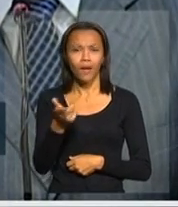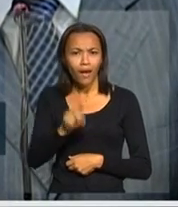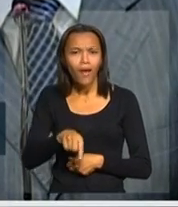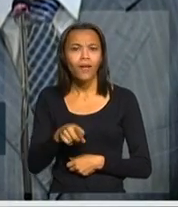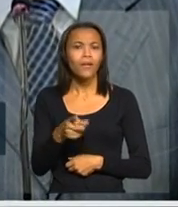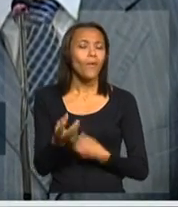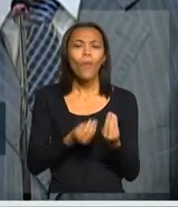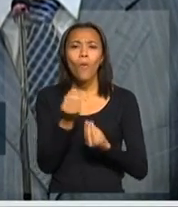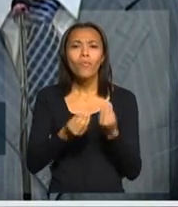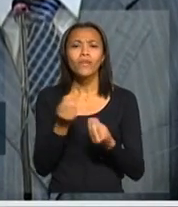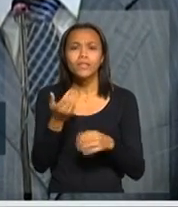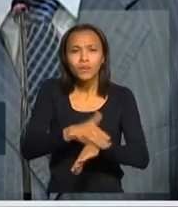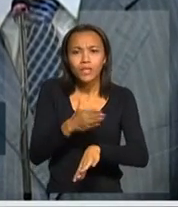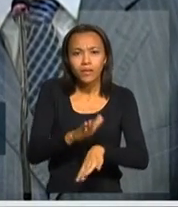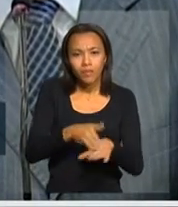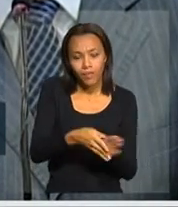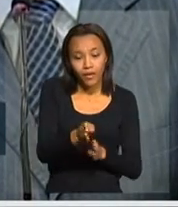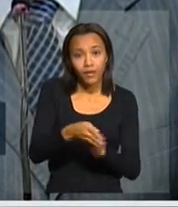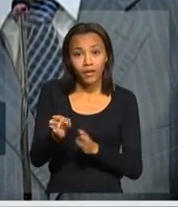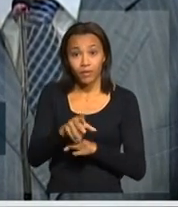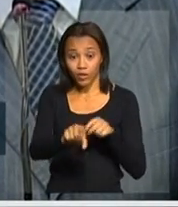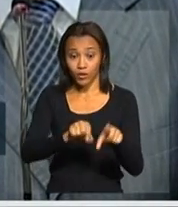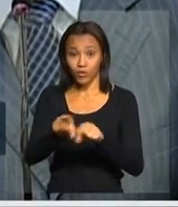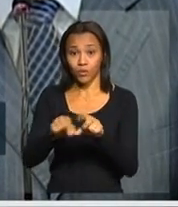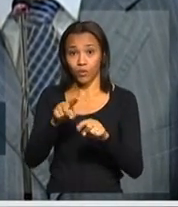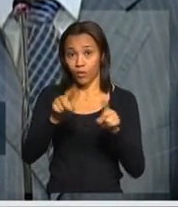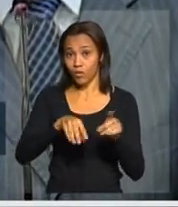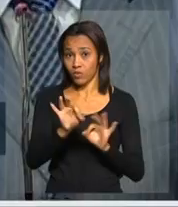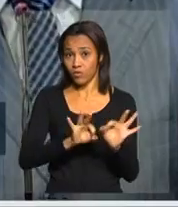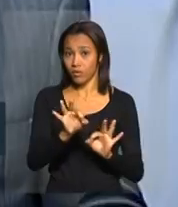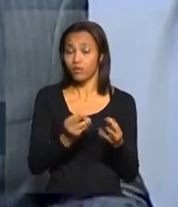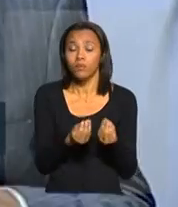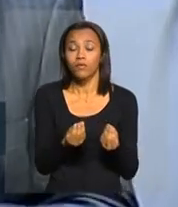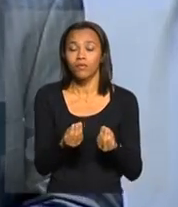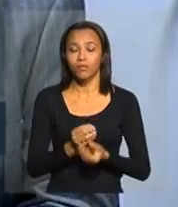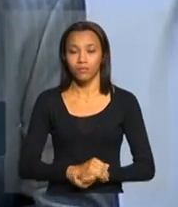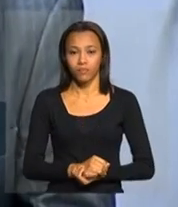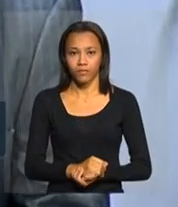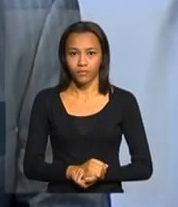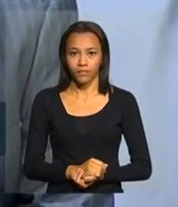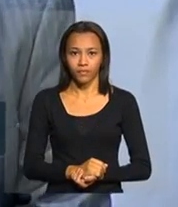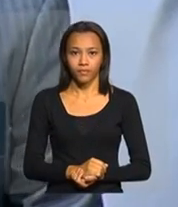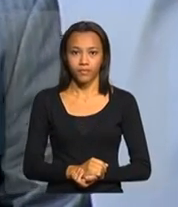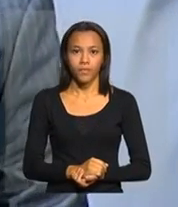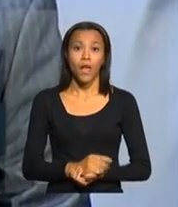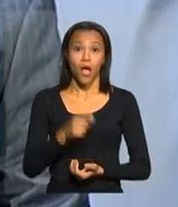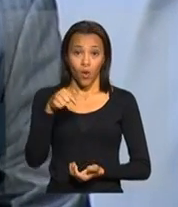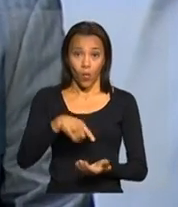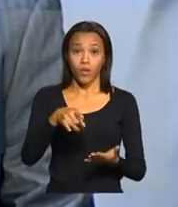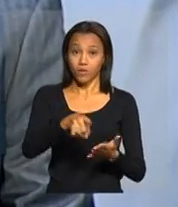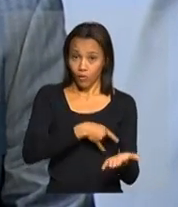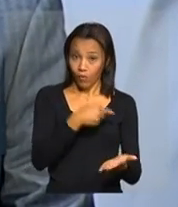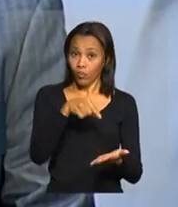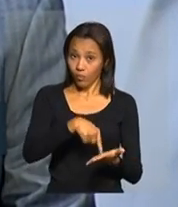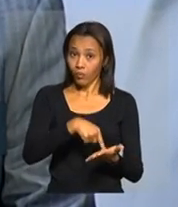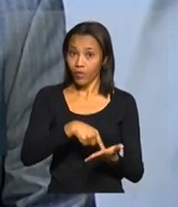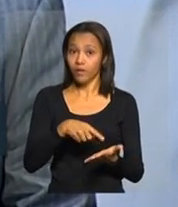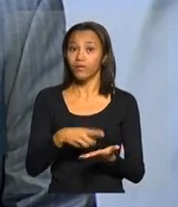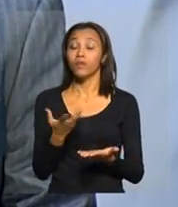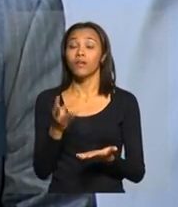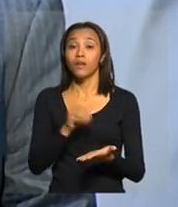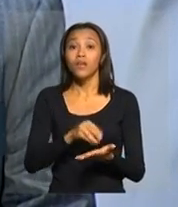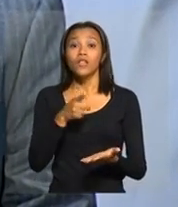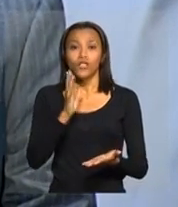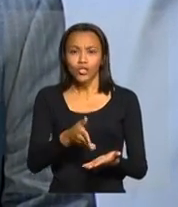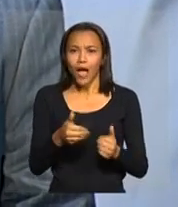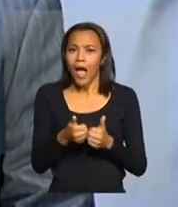países? Como é que vai ser a capacitação, a escolha dos projetos? Nós estamos, com essa portaria, nós abrimos para